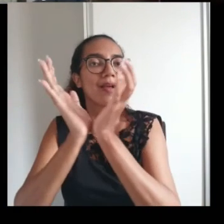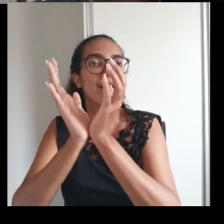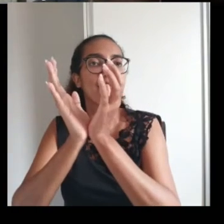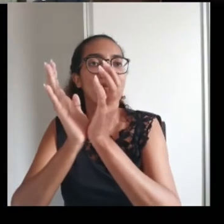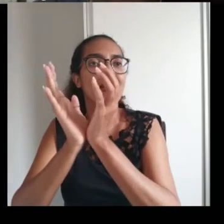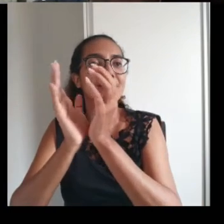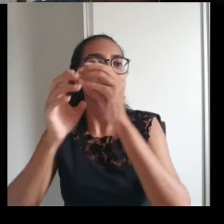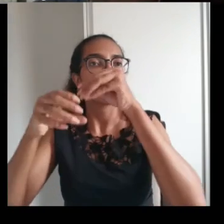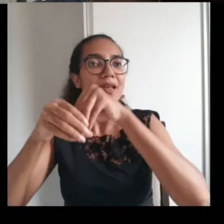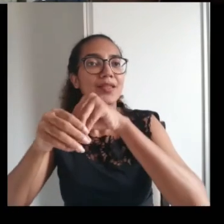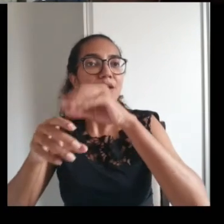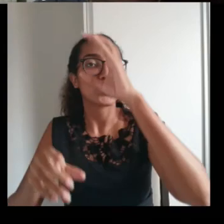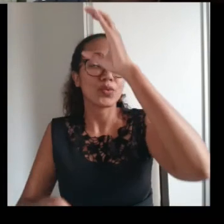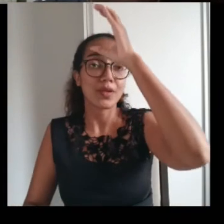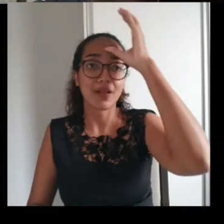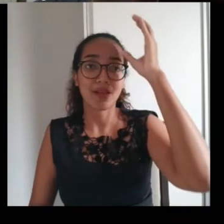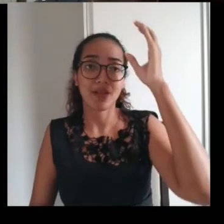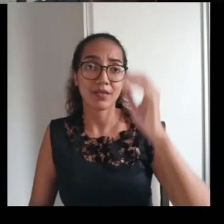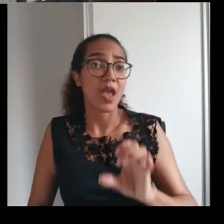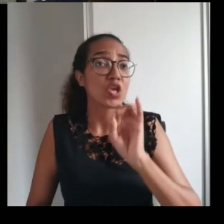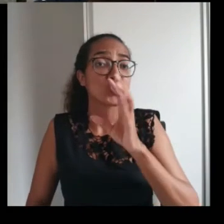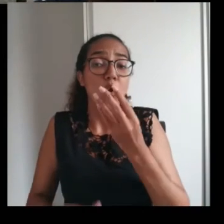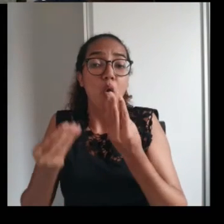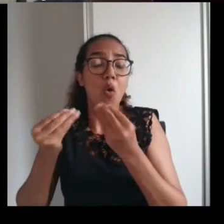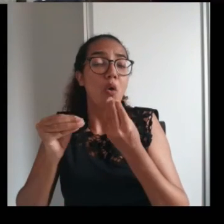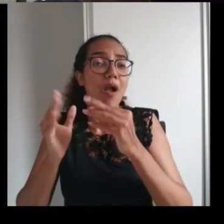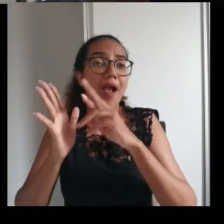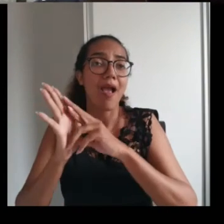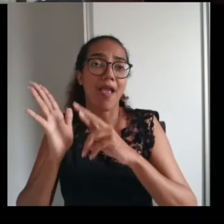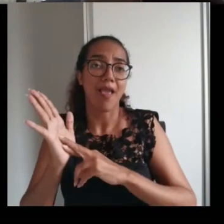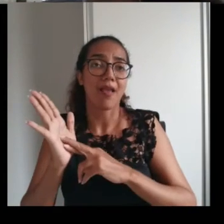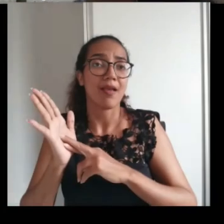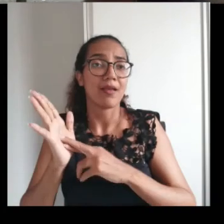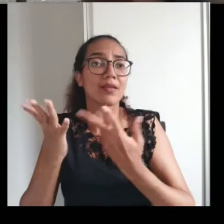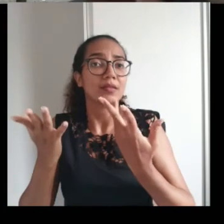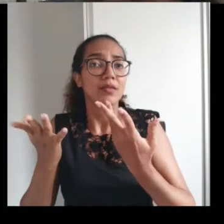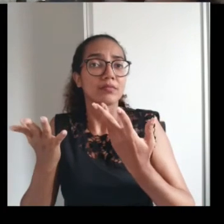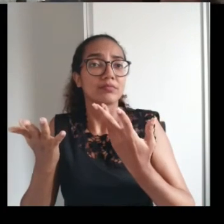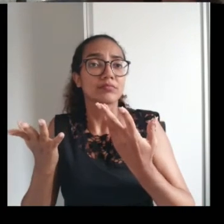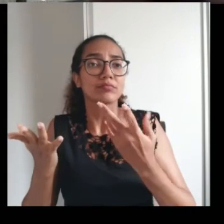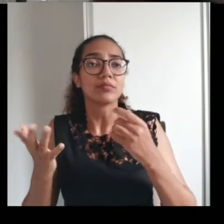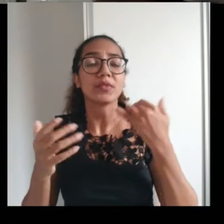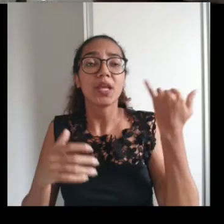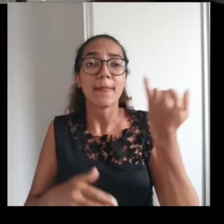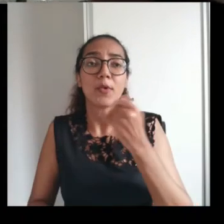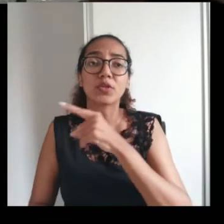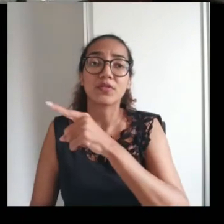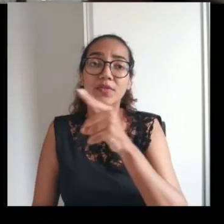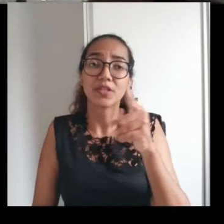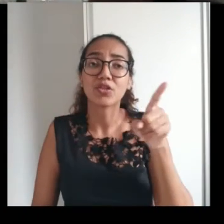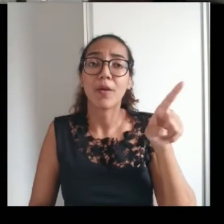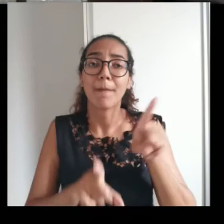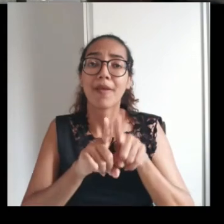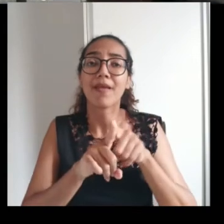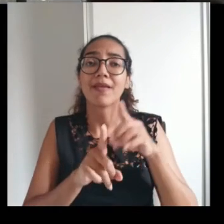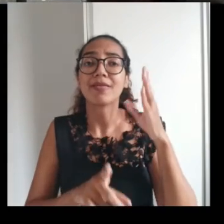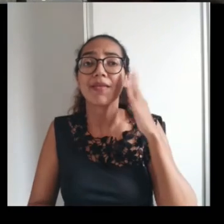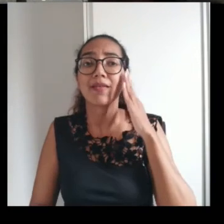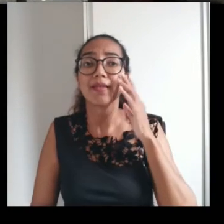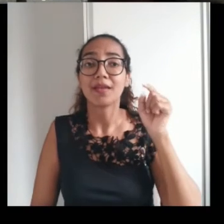de dados, repositório, certo? Então, é bom ter essa noção também de que isso aqui é uma representação